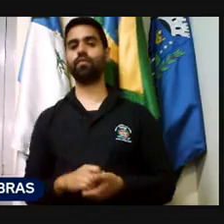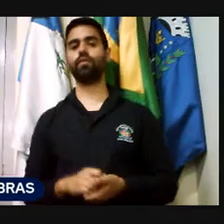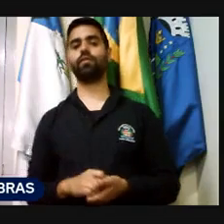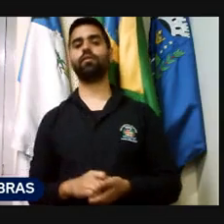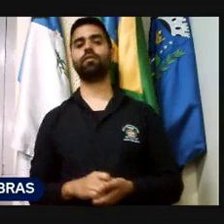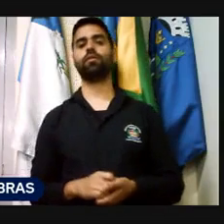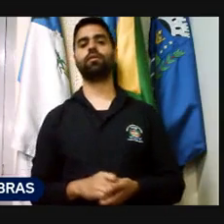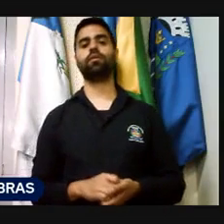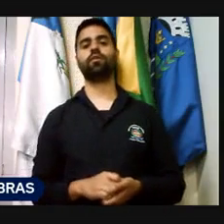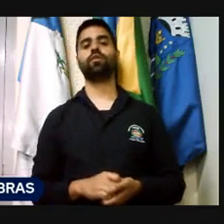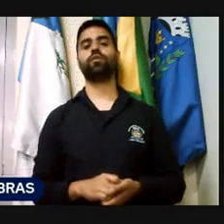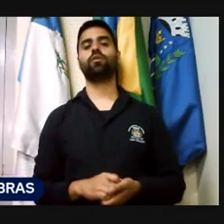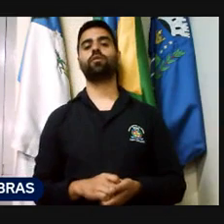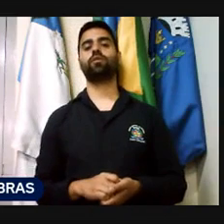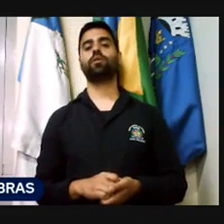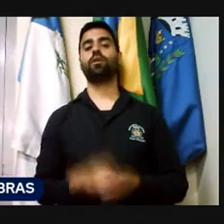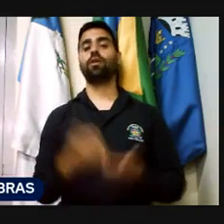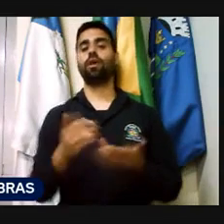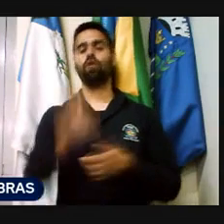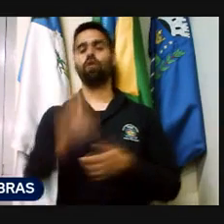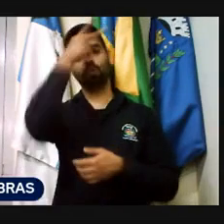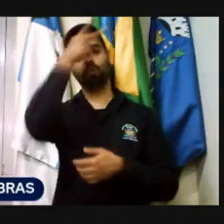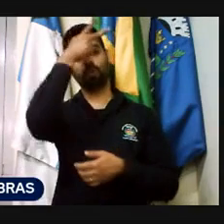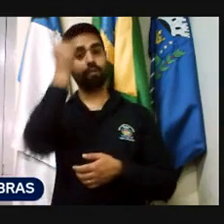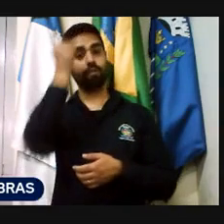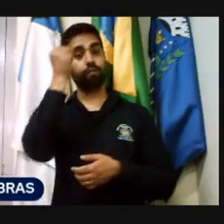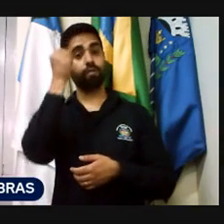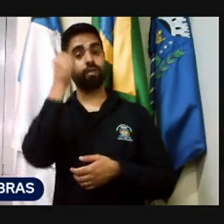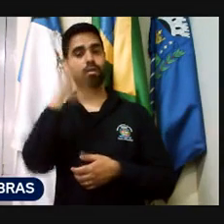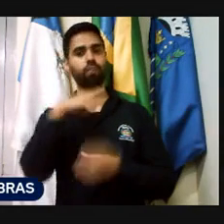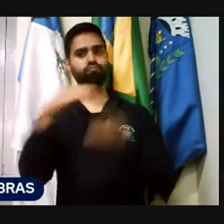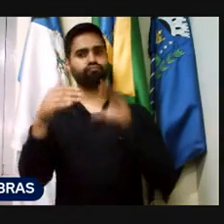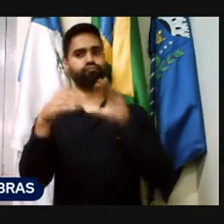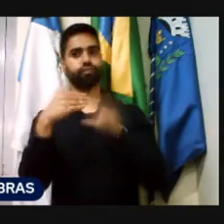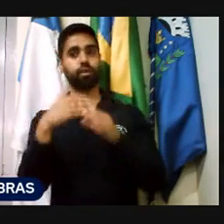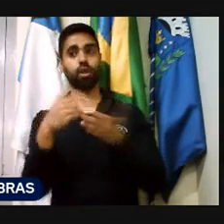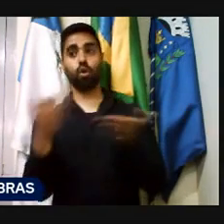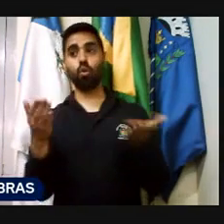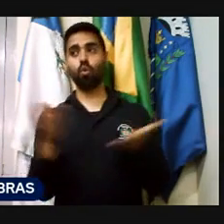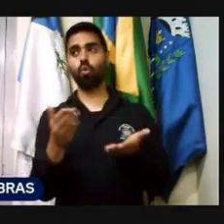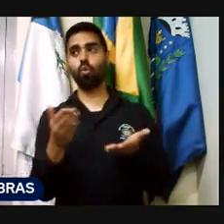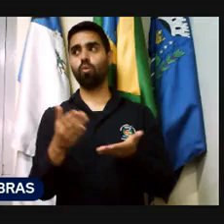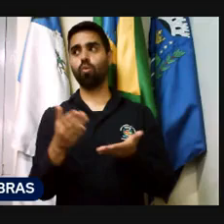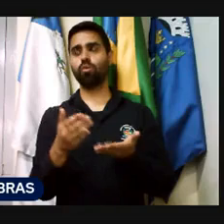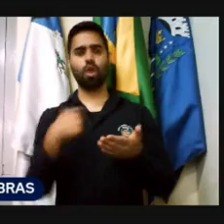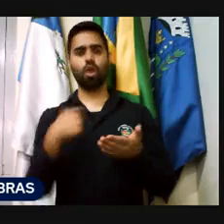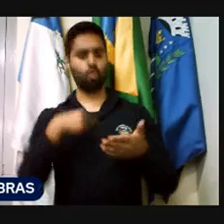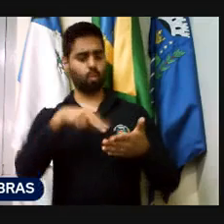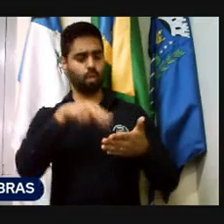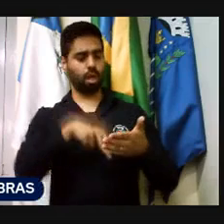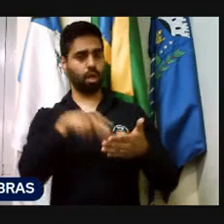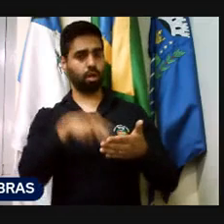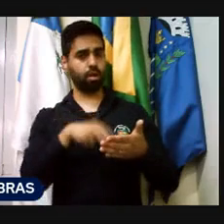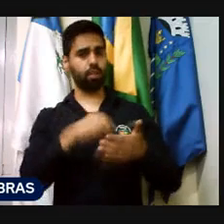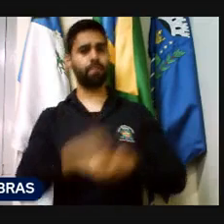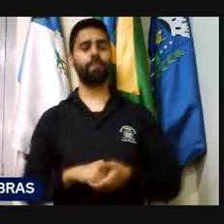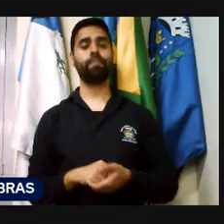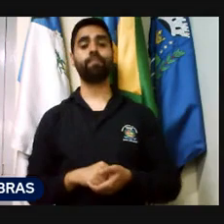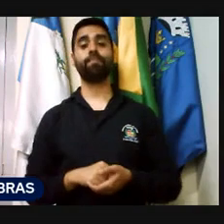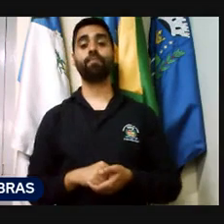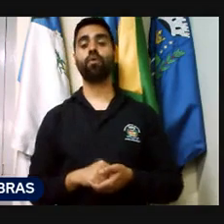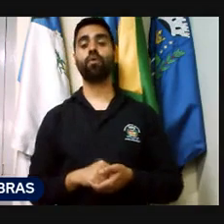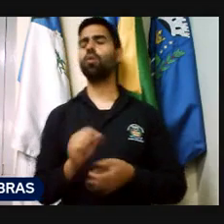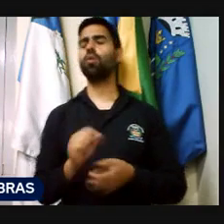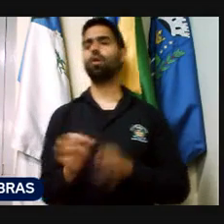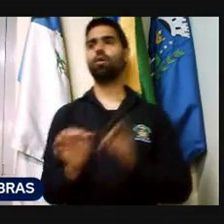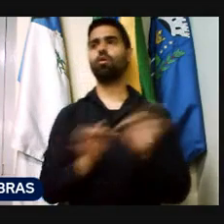reposição salarial. E agora o prefeito Fernandinho Graça manda para a nossa casa, nessa noite de hoje, eu acabei de ler na sessão, esse